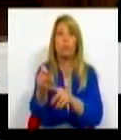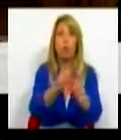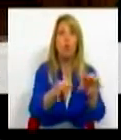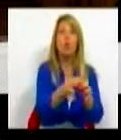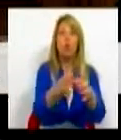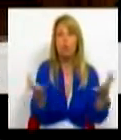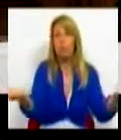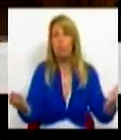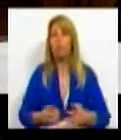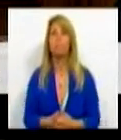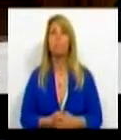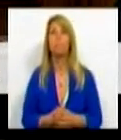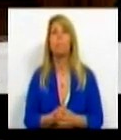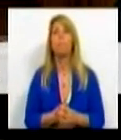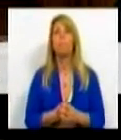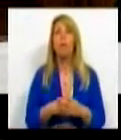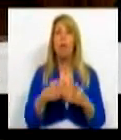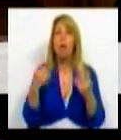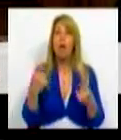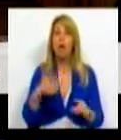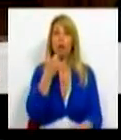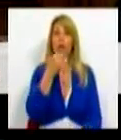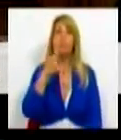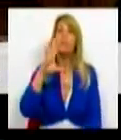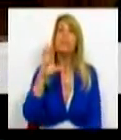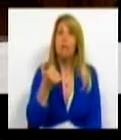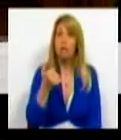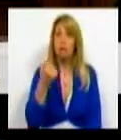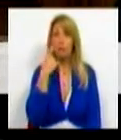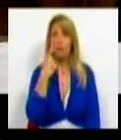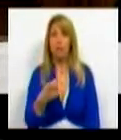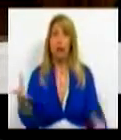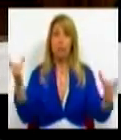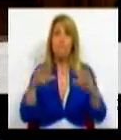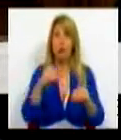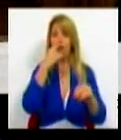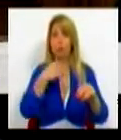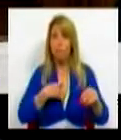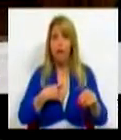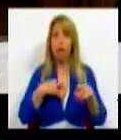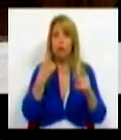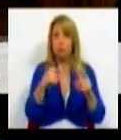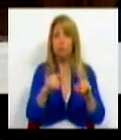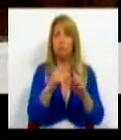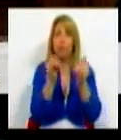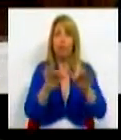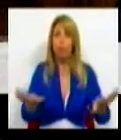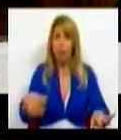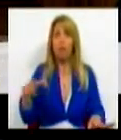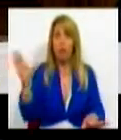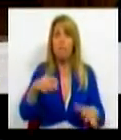em 2015, foram identificadas mais deficiências informáticas. Vamos lá ver, aquilo que é as análises